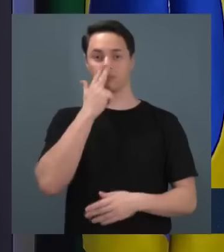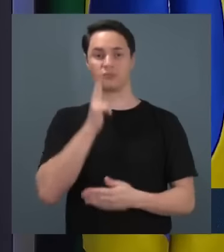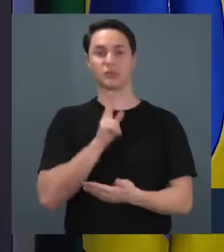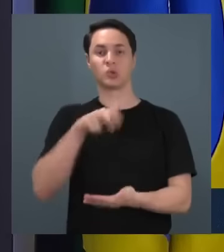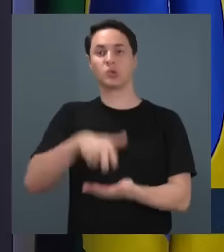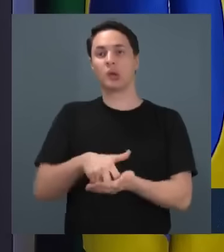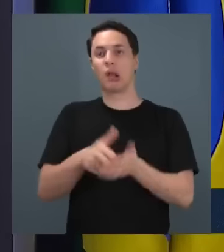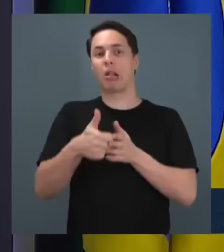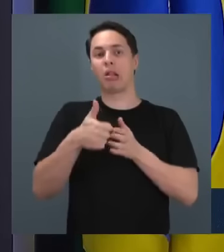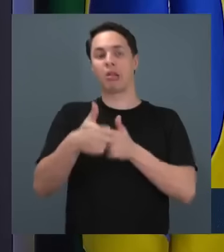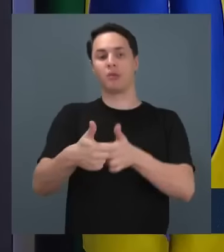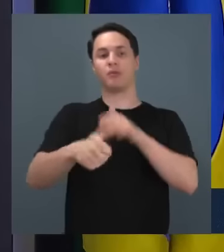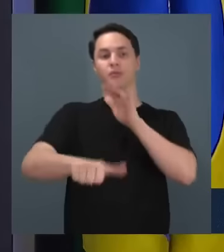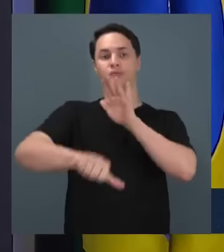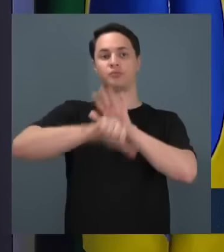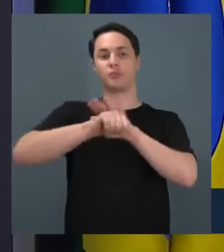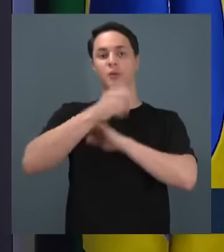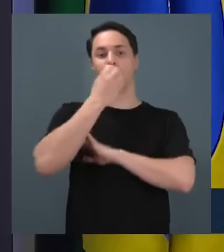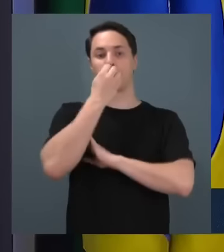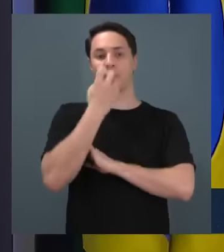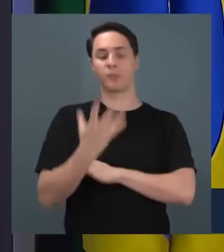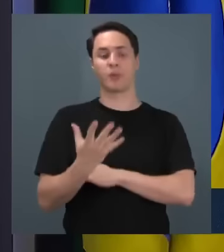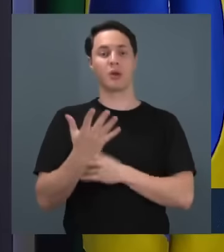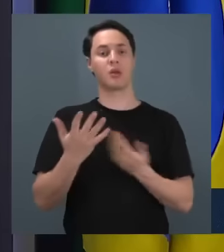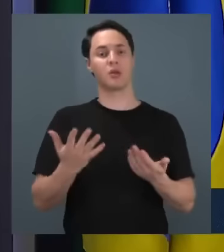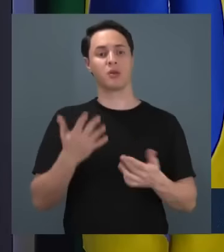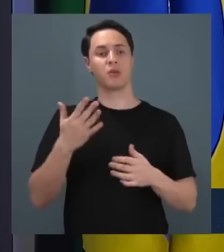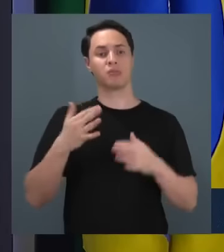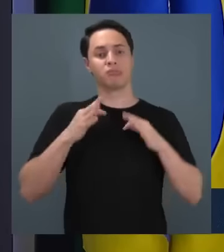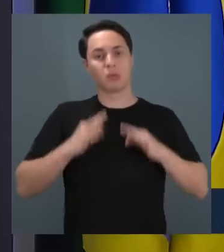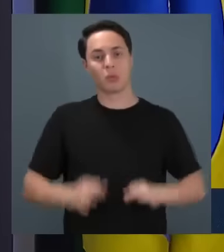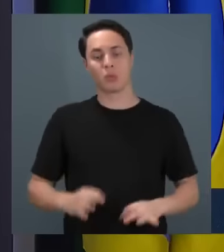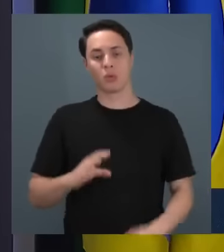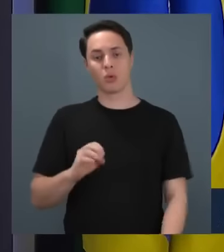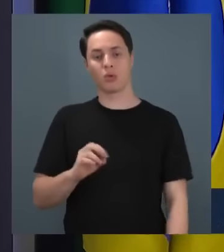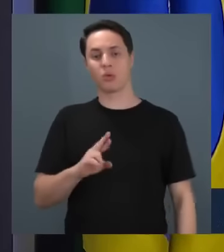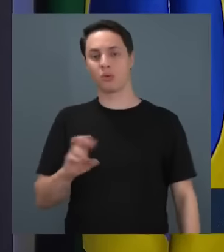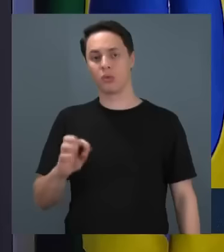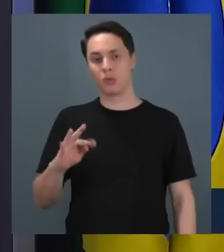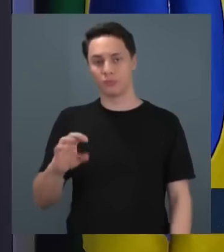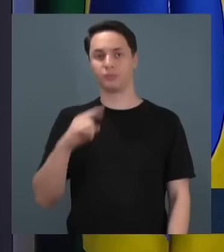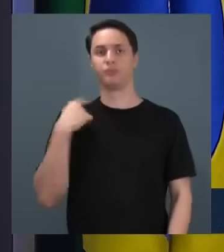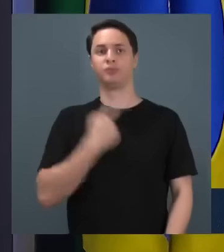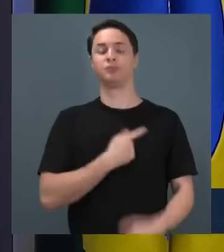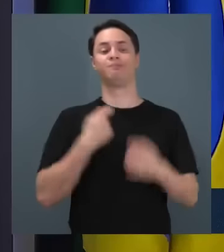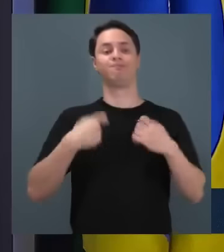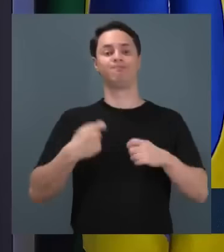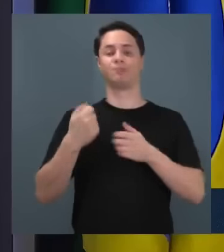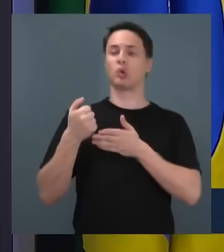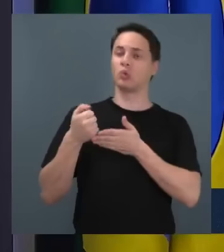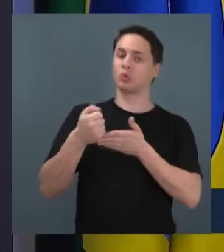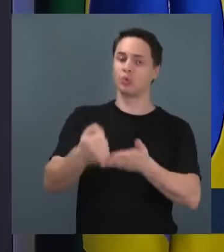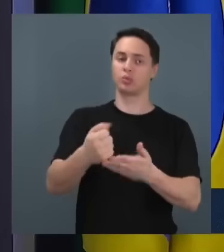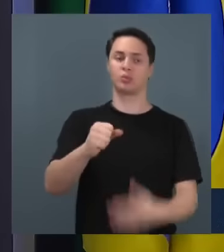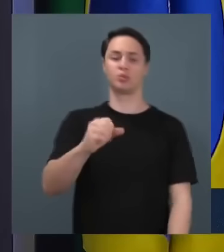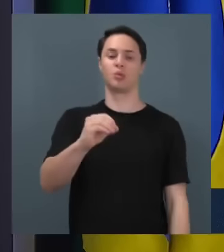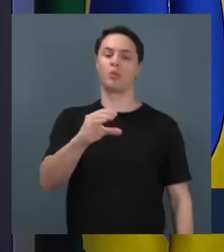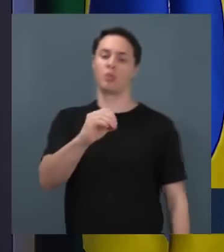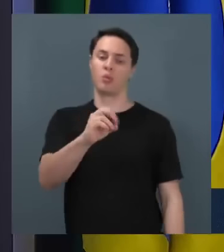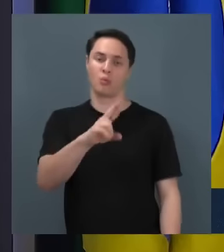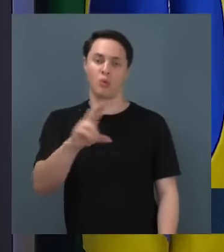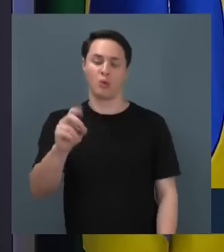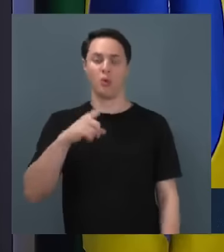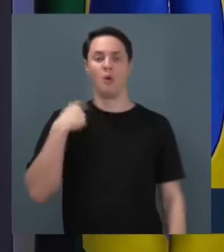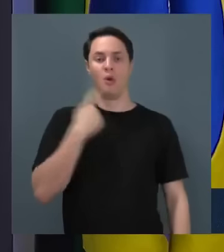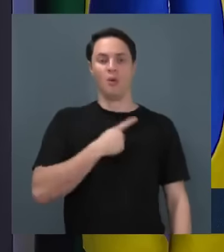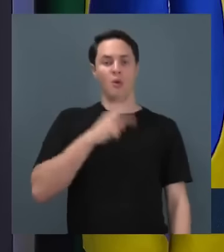crime. Povo de bem, íntegro, correto. E nós precisamos de socorro da nação. Nós estamos